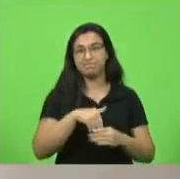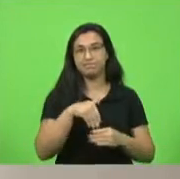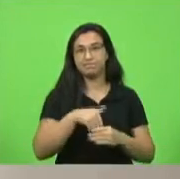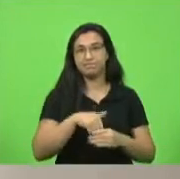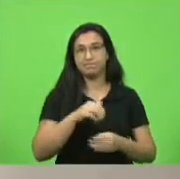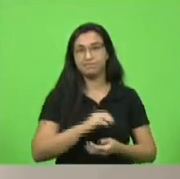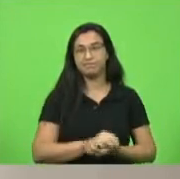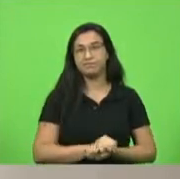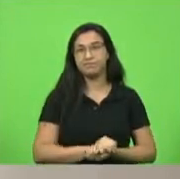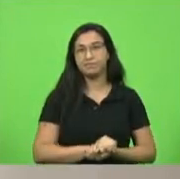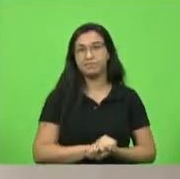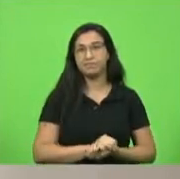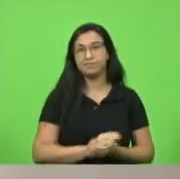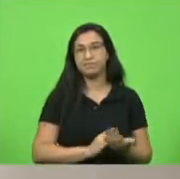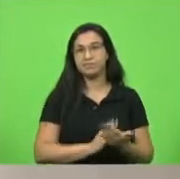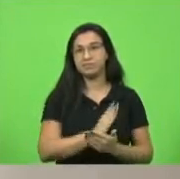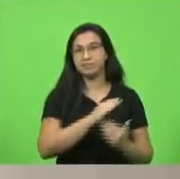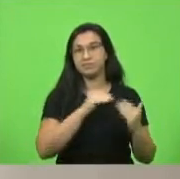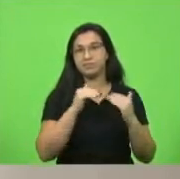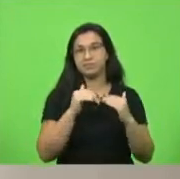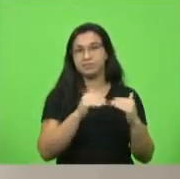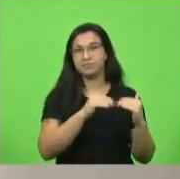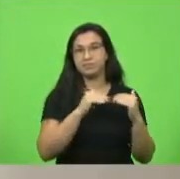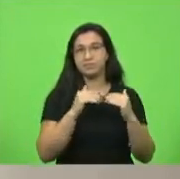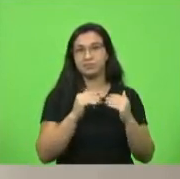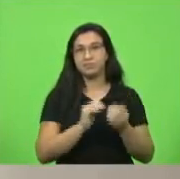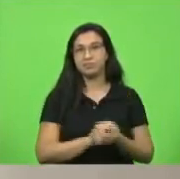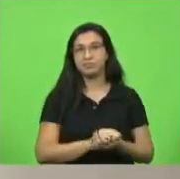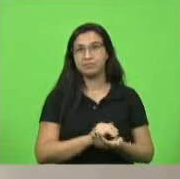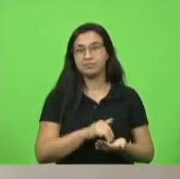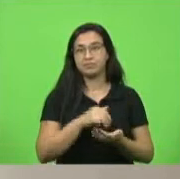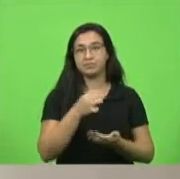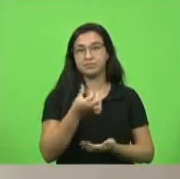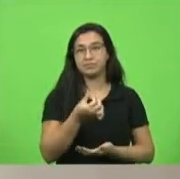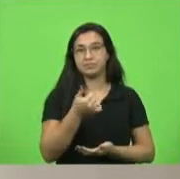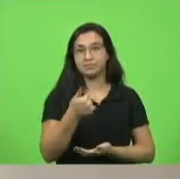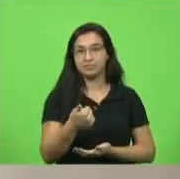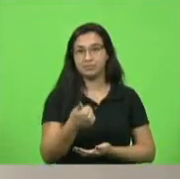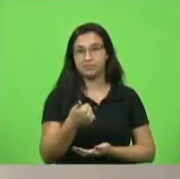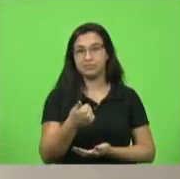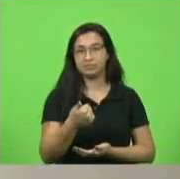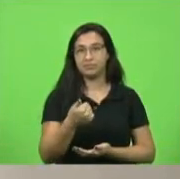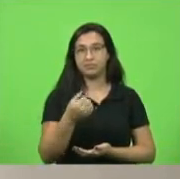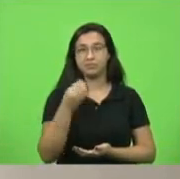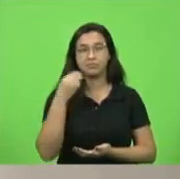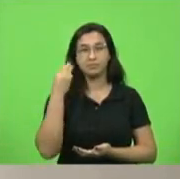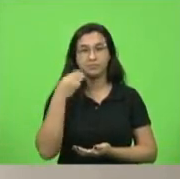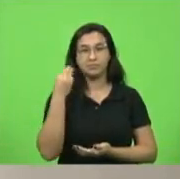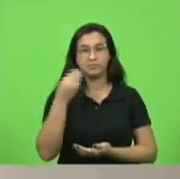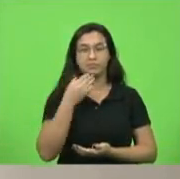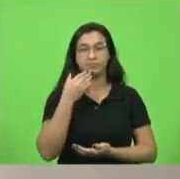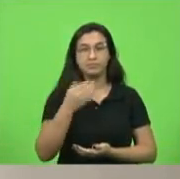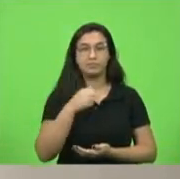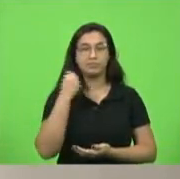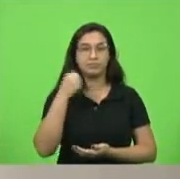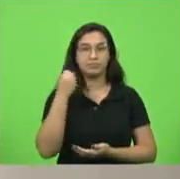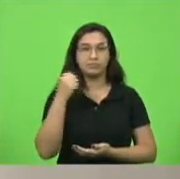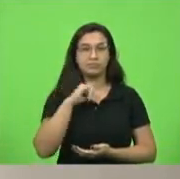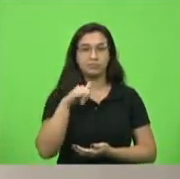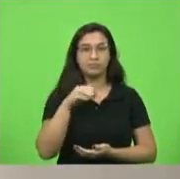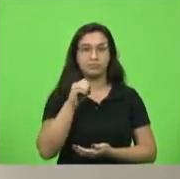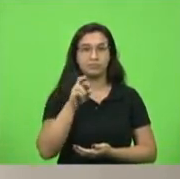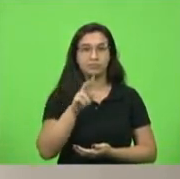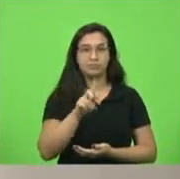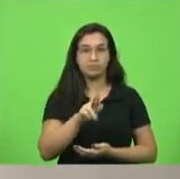aprovam, permaneçam como se encontram. Aprovado por unanimidade. Moção 61, autor deputado Márcio Machado, apelando ao senador Jorginho Melo e à